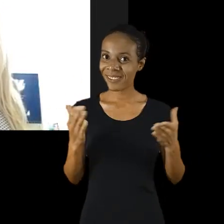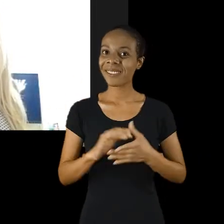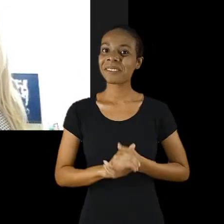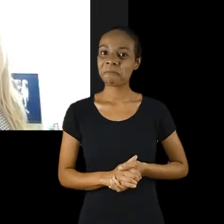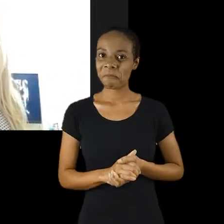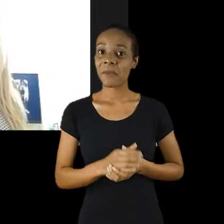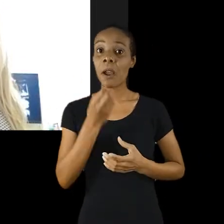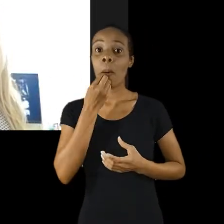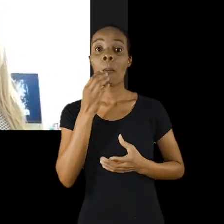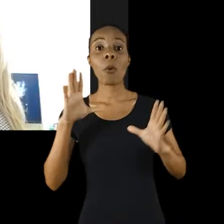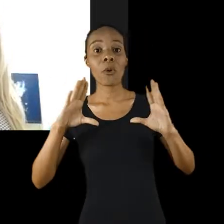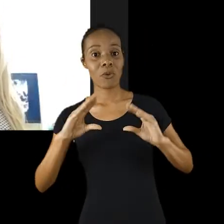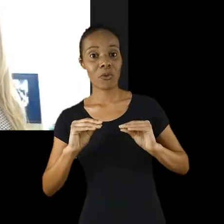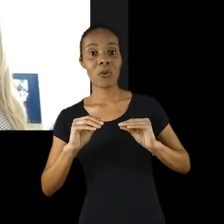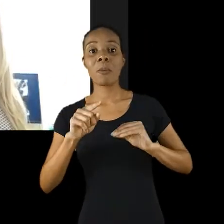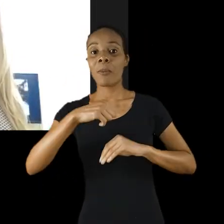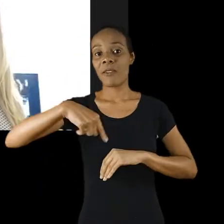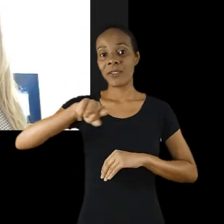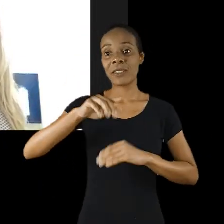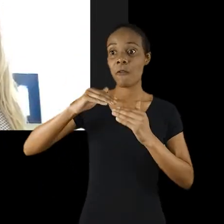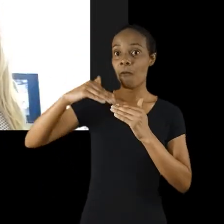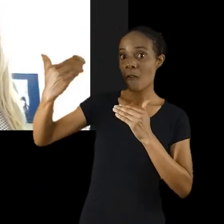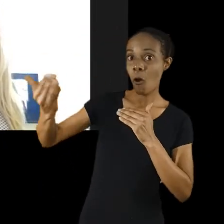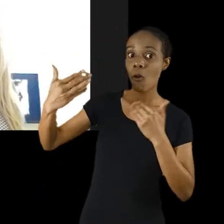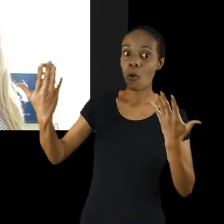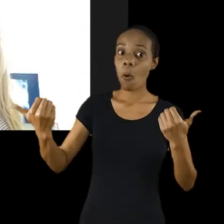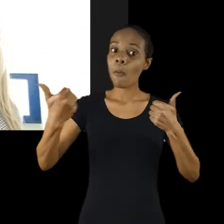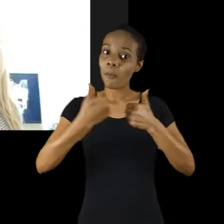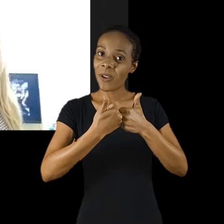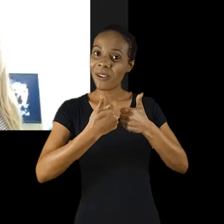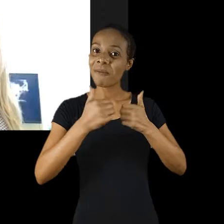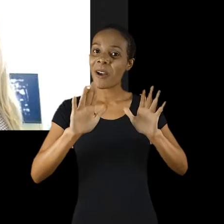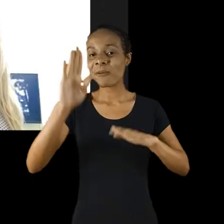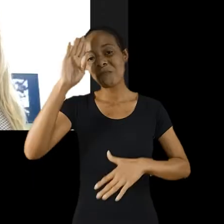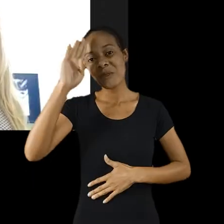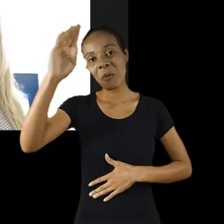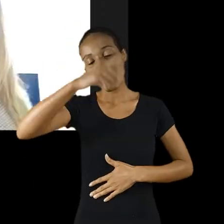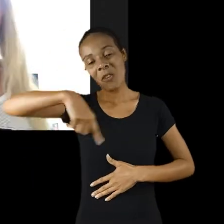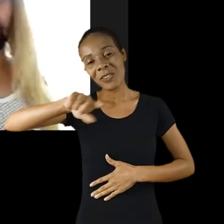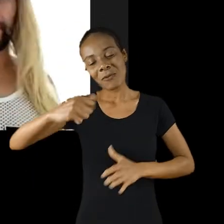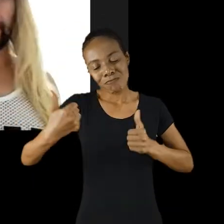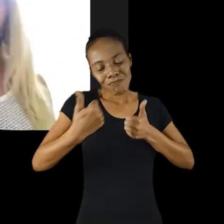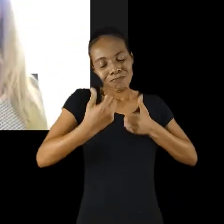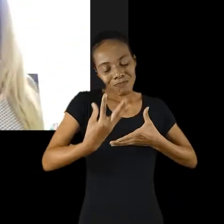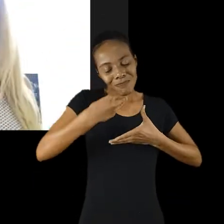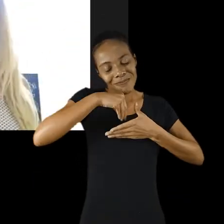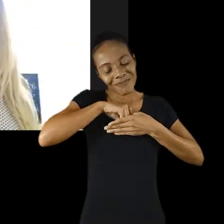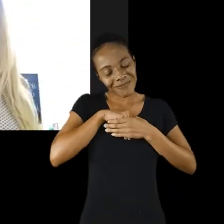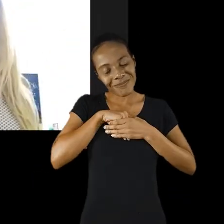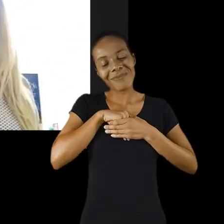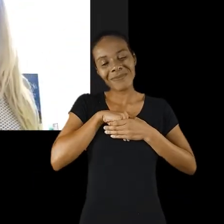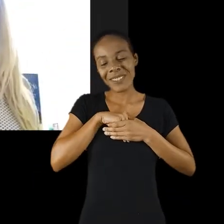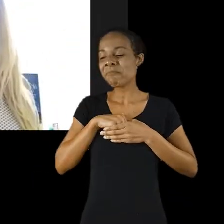Boa noite a quem vem de fora, a quem vem de perto, mas principalmente a quem vem de dentro. É sobre